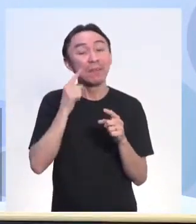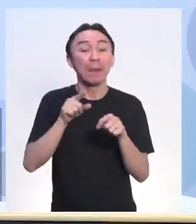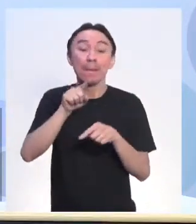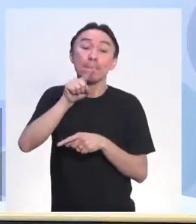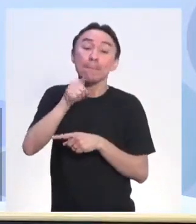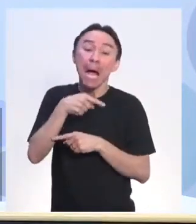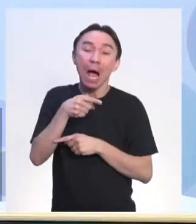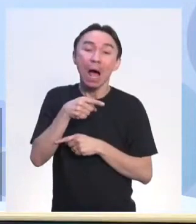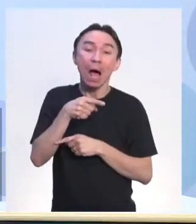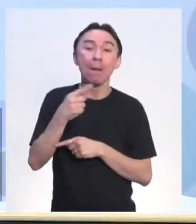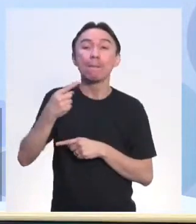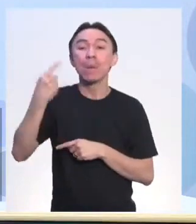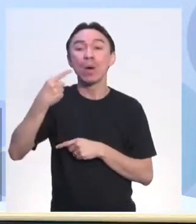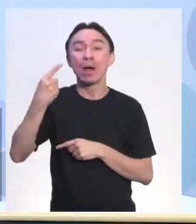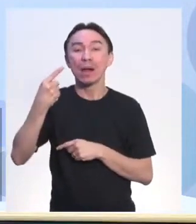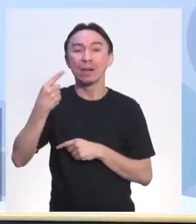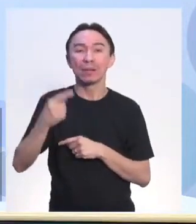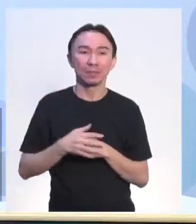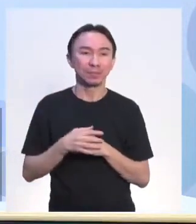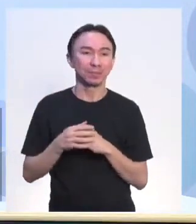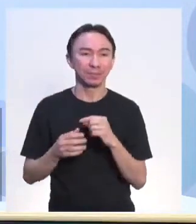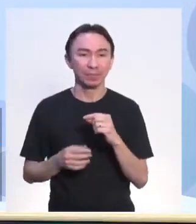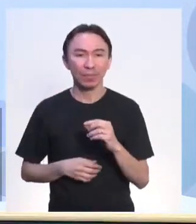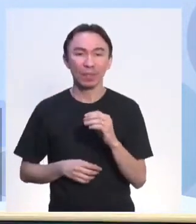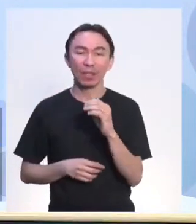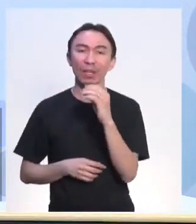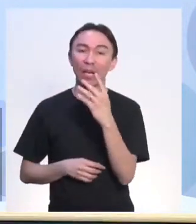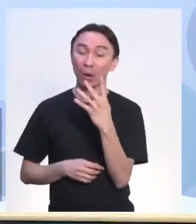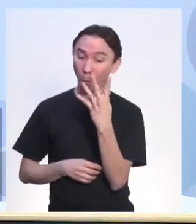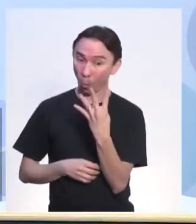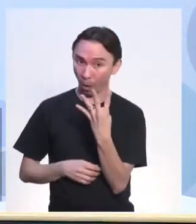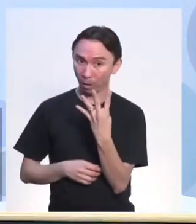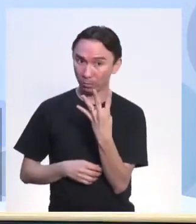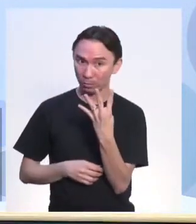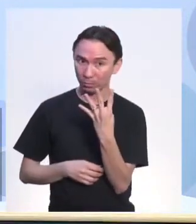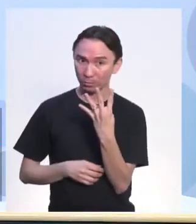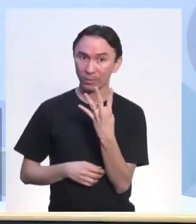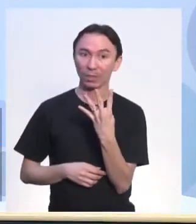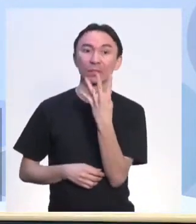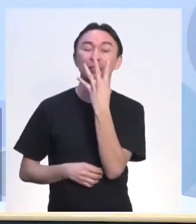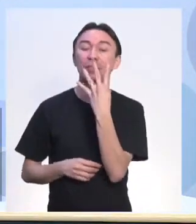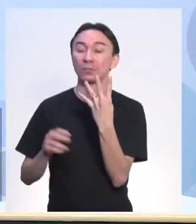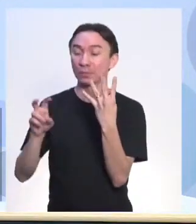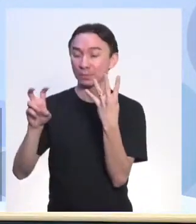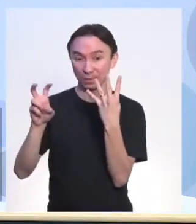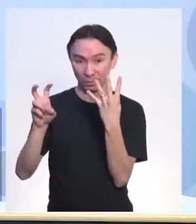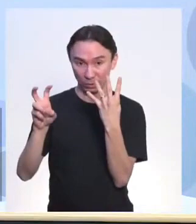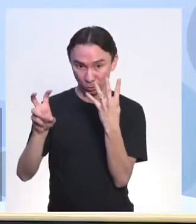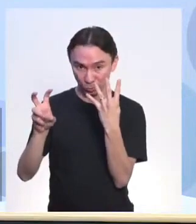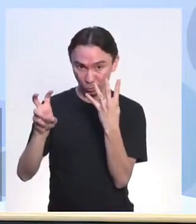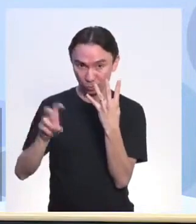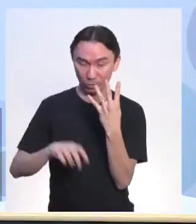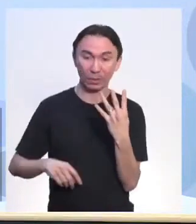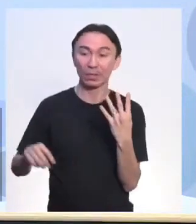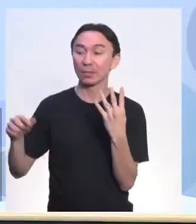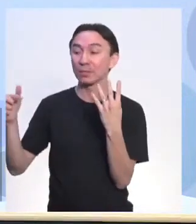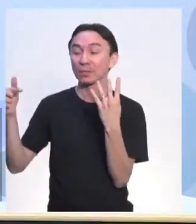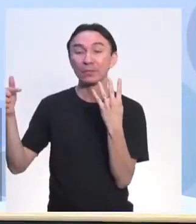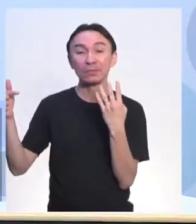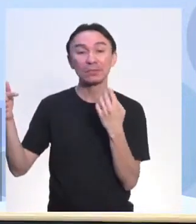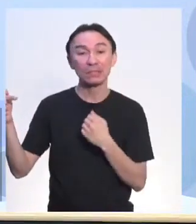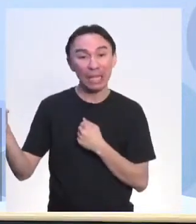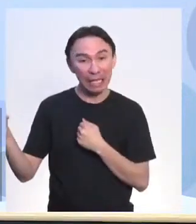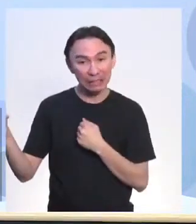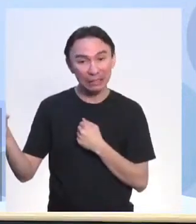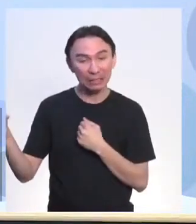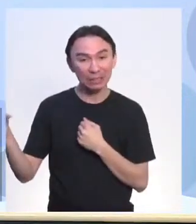primeira casa decimal, que são os décimos. Aqui eu tenho 4, aqui eu tenho 5 e aqui eu